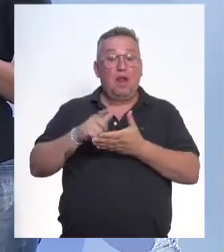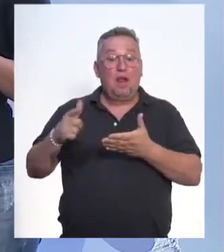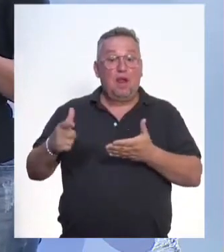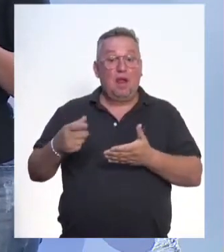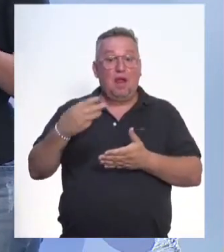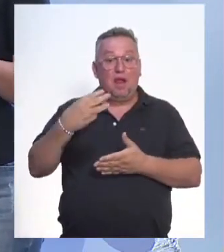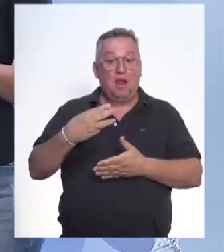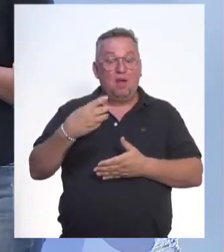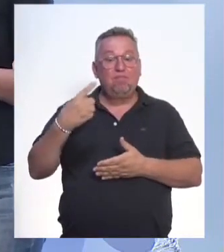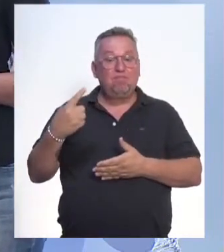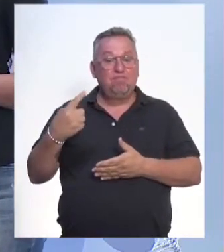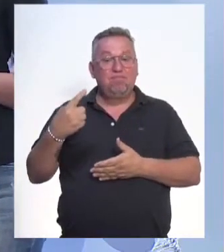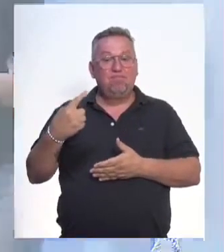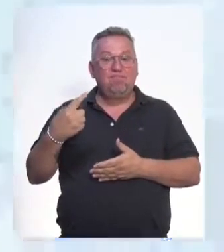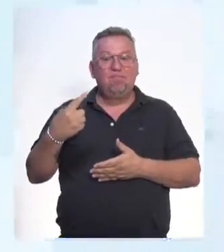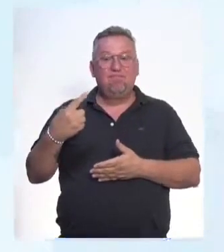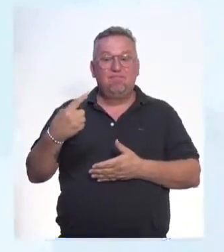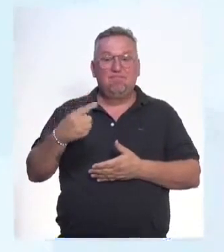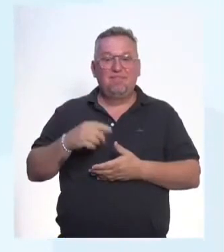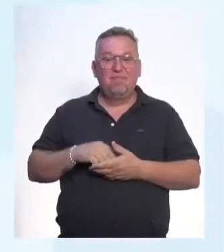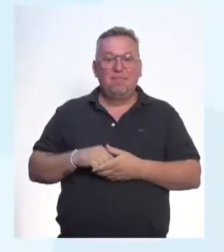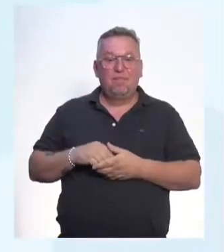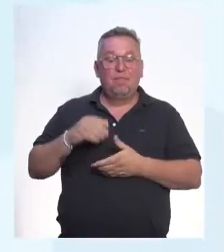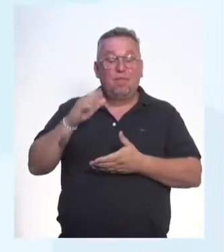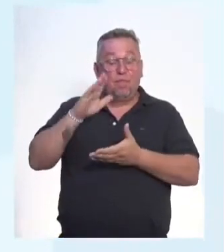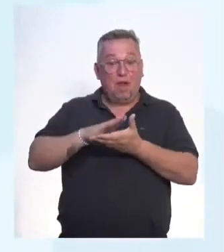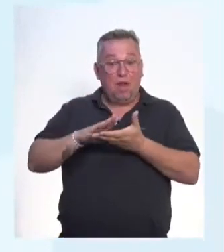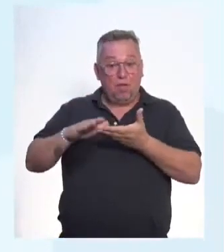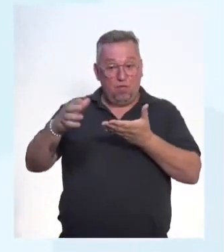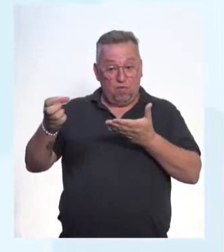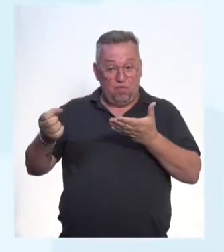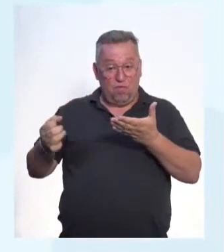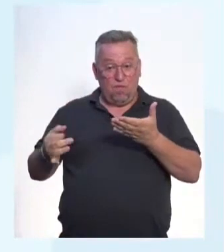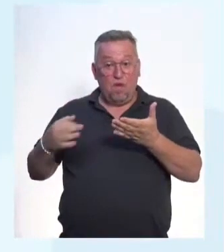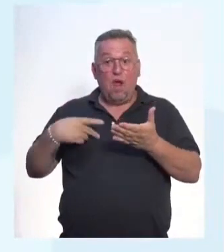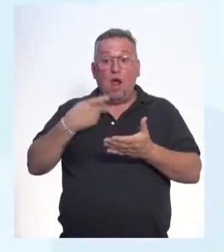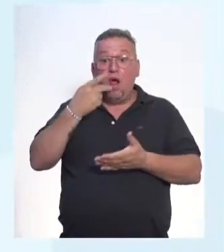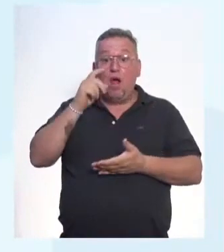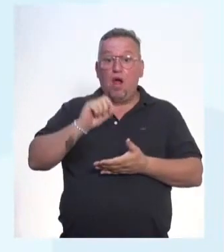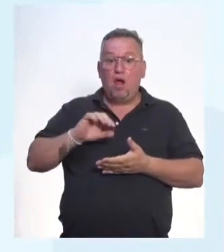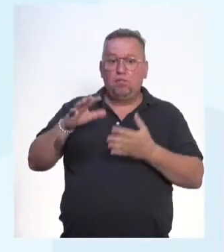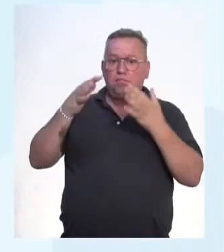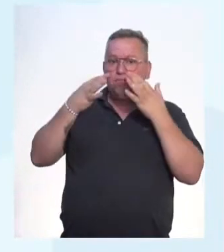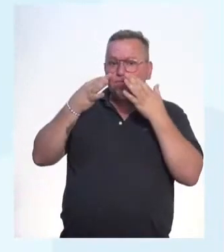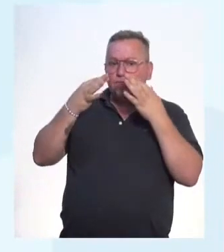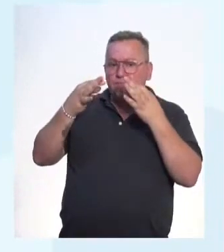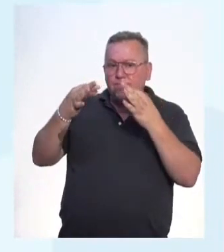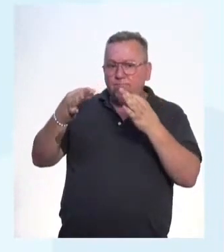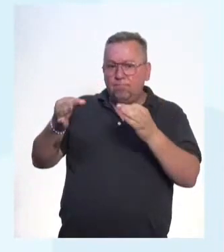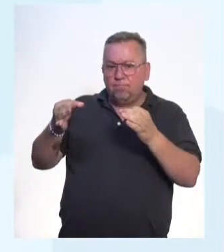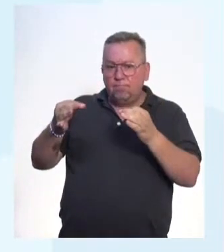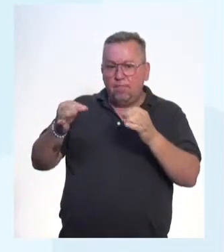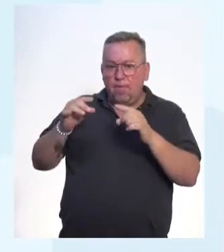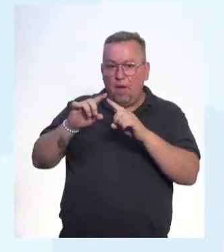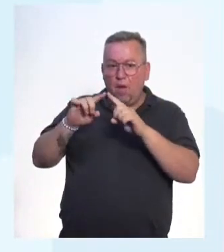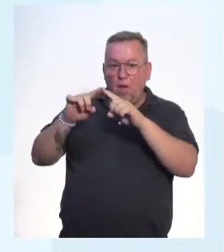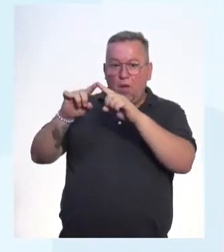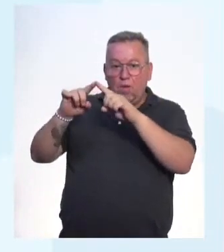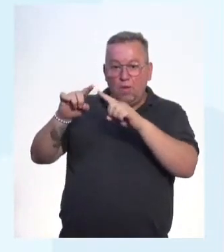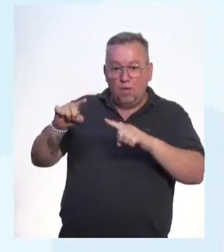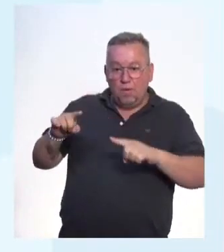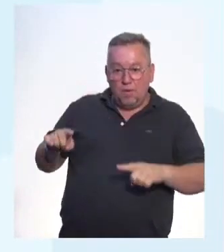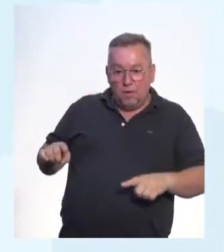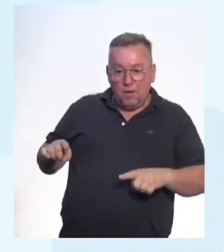página 31. A atividade diz o seguinte: observe as medidas